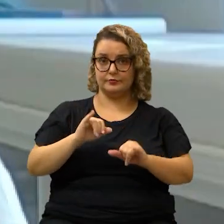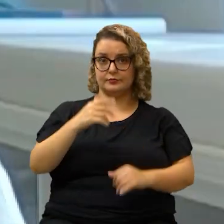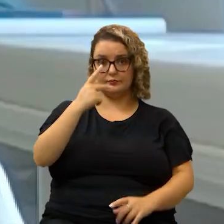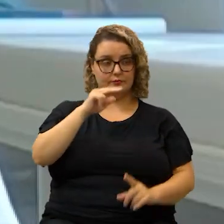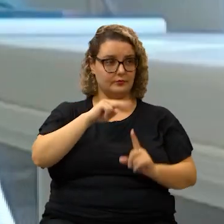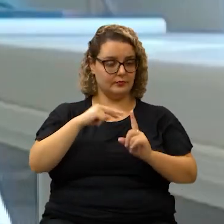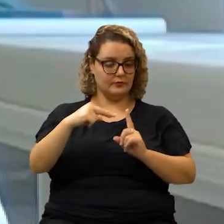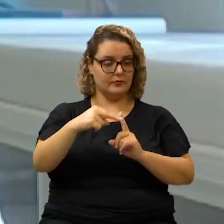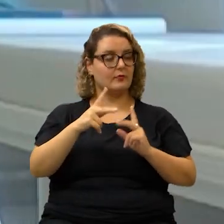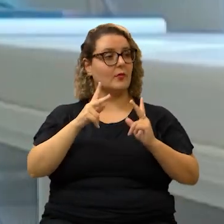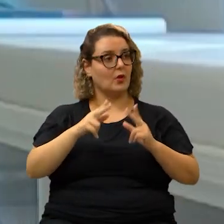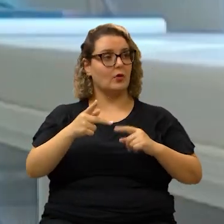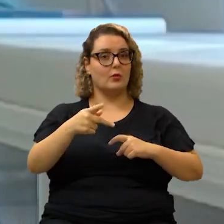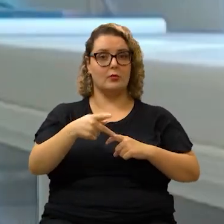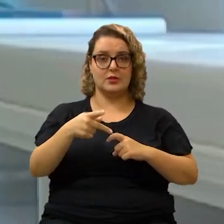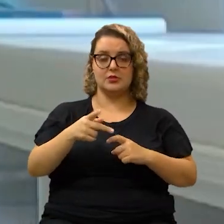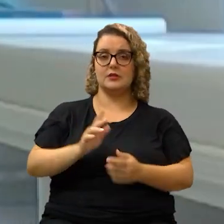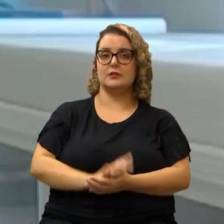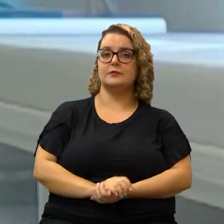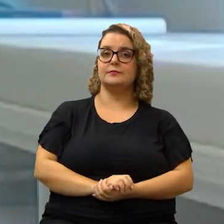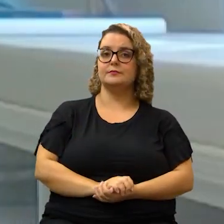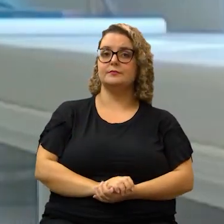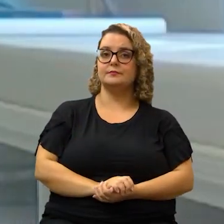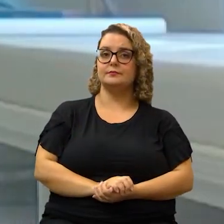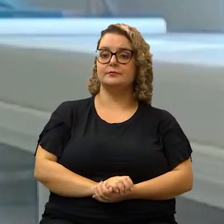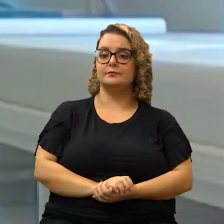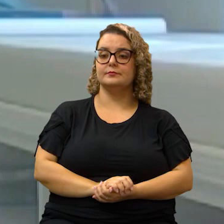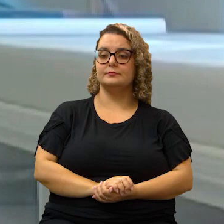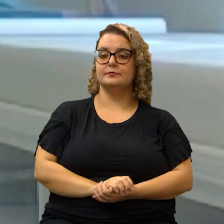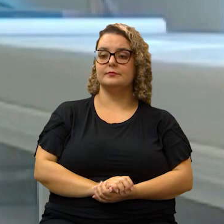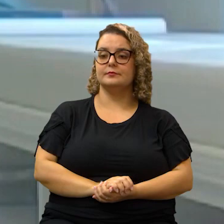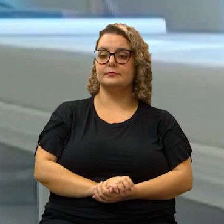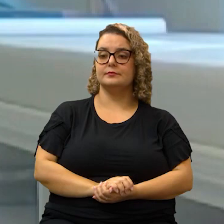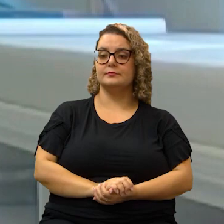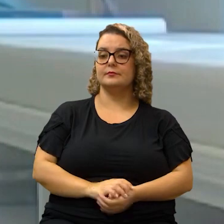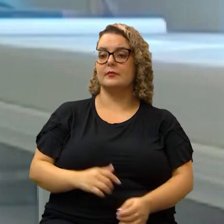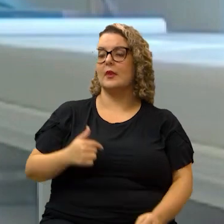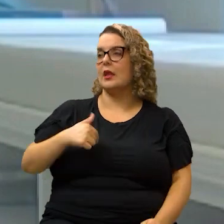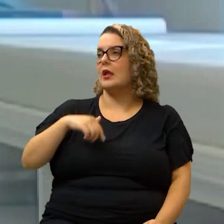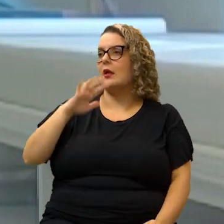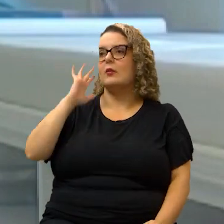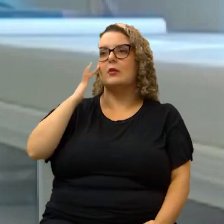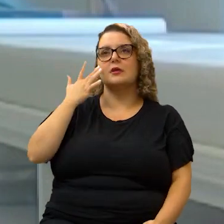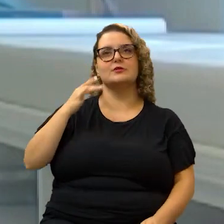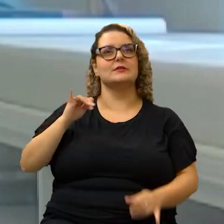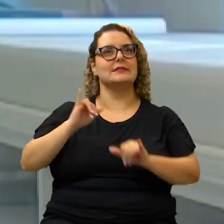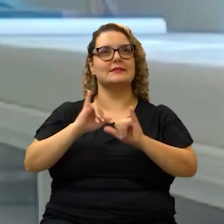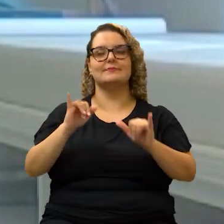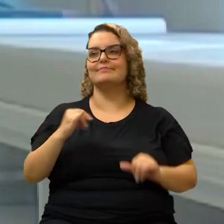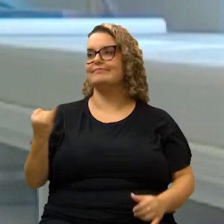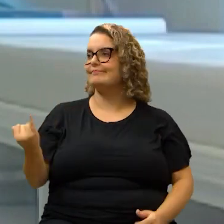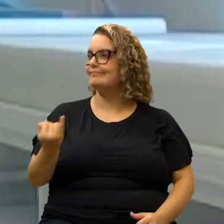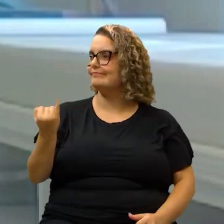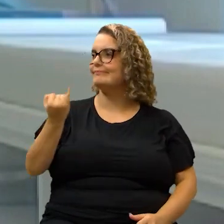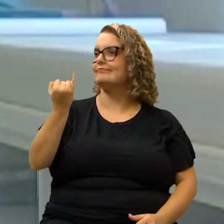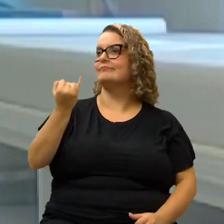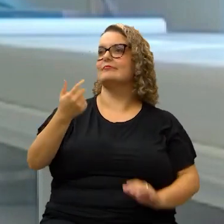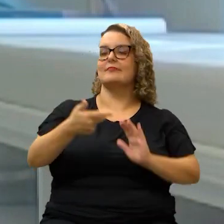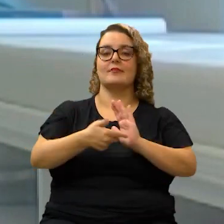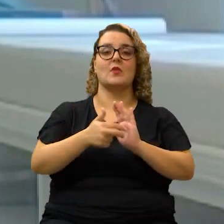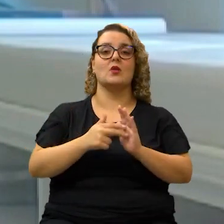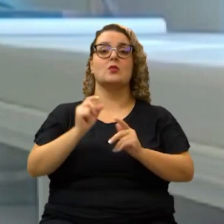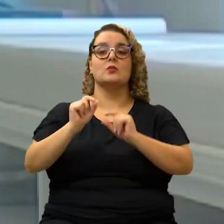Eu acho que essa campanha é muito importante no sentido em que lembra as mulheres dessa condição